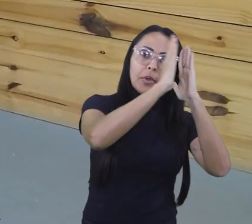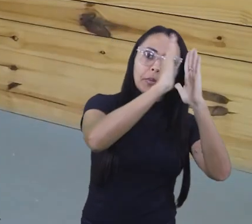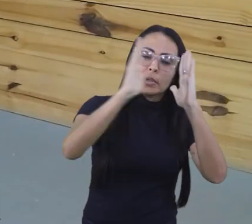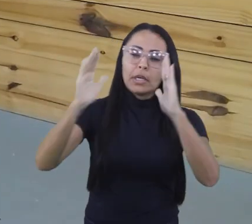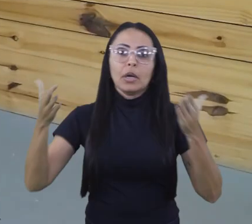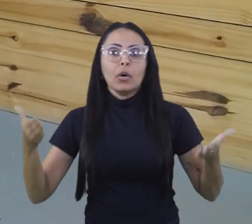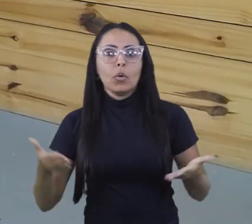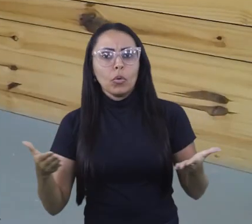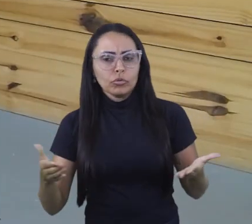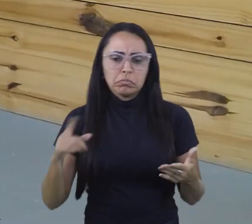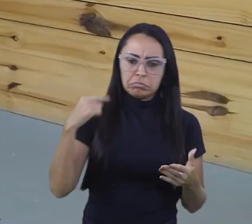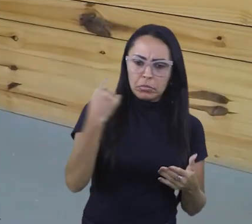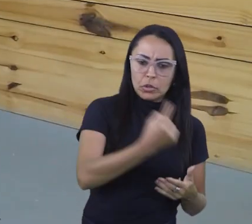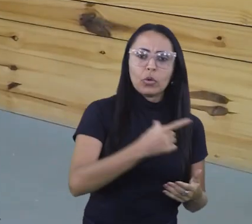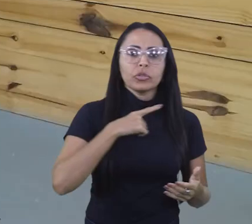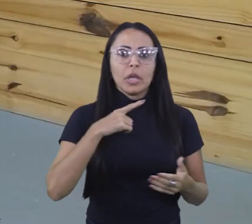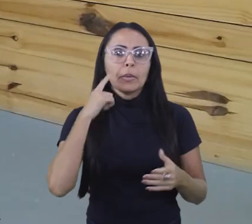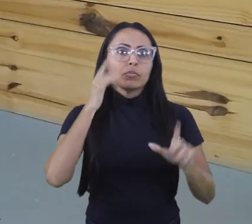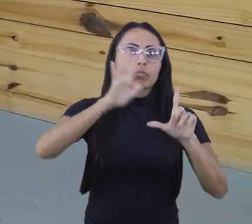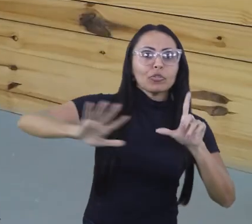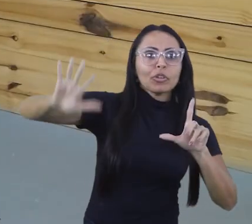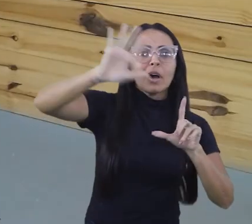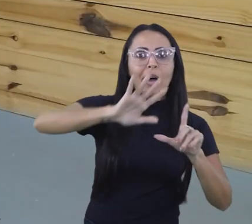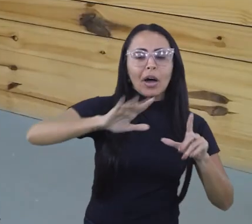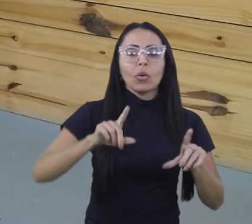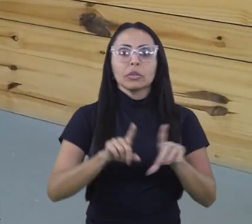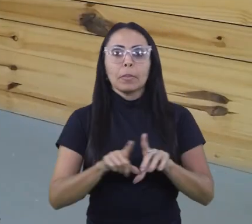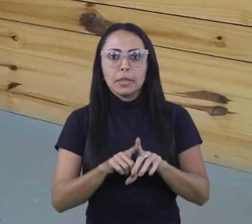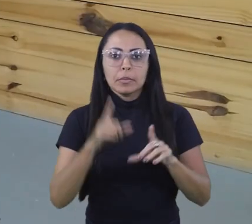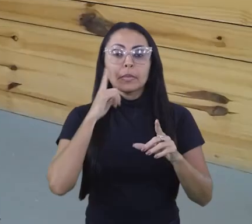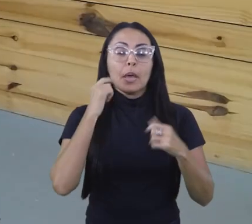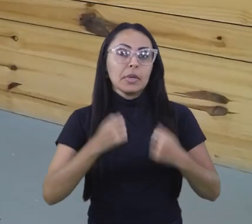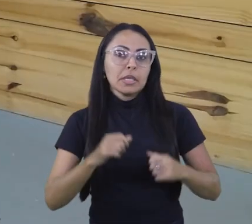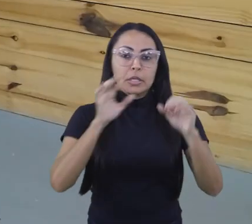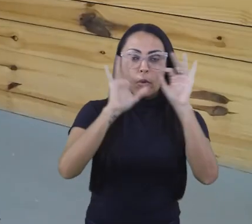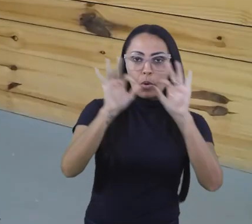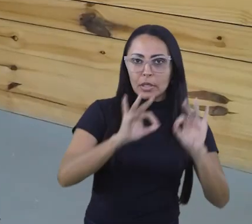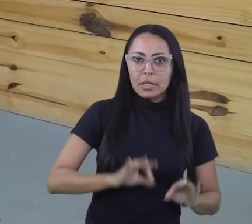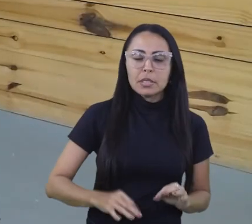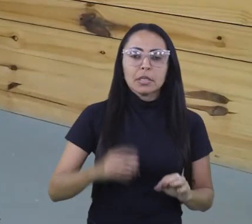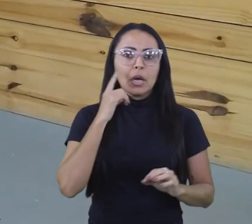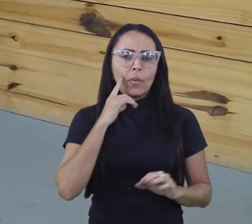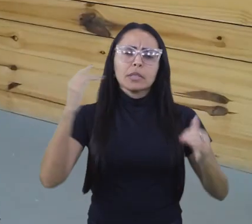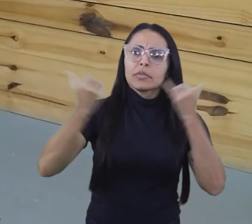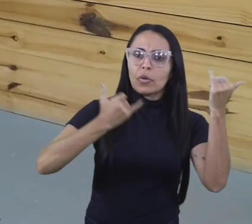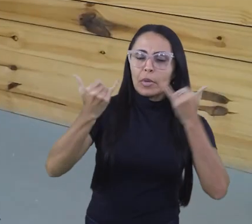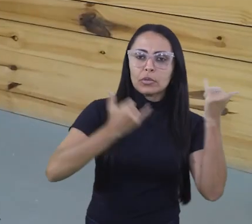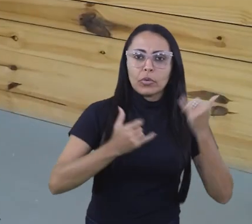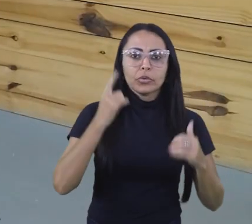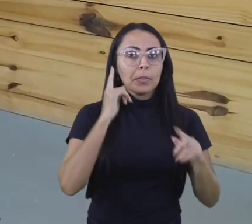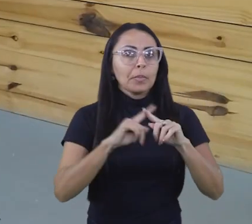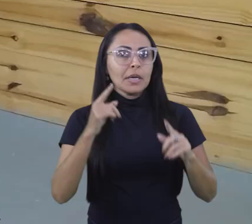gente tem, né, o mundo digital, né? Também precisa de uma organização, as informações precisam ser organizadas lá.